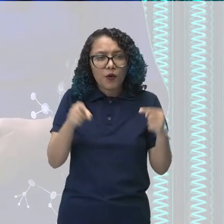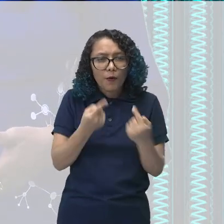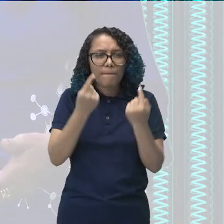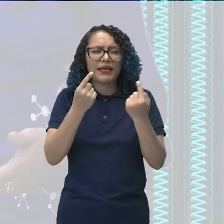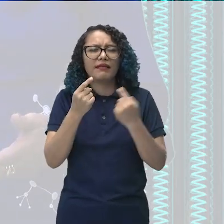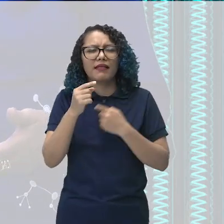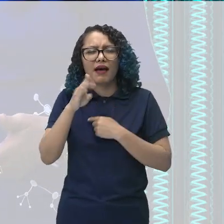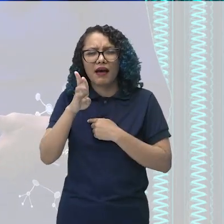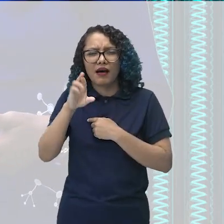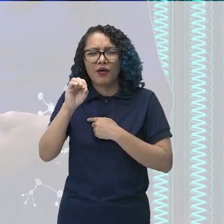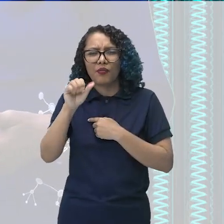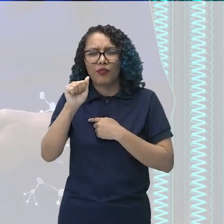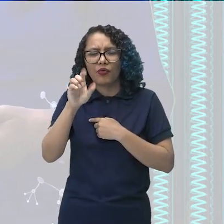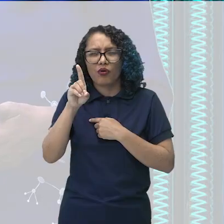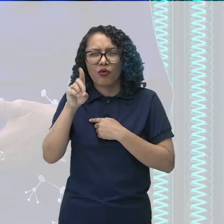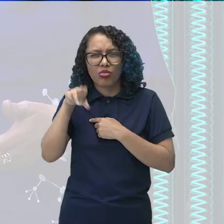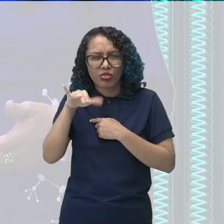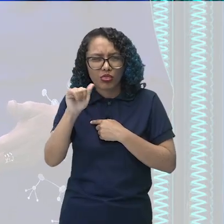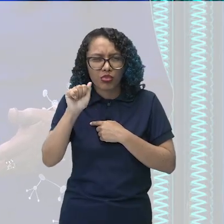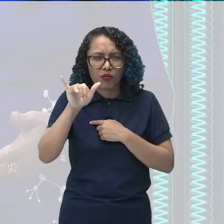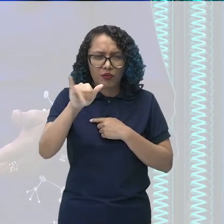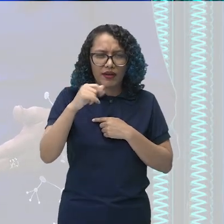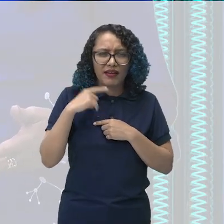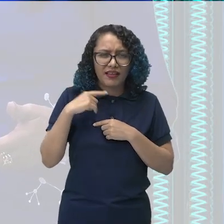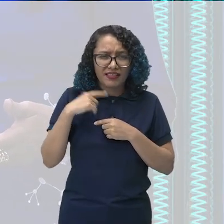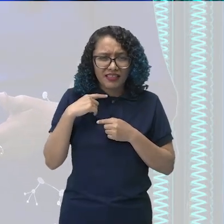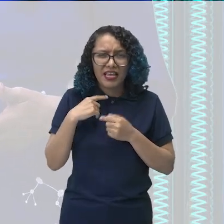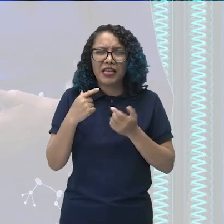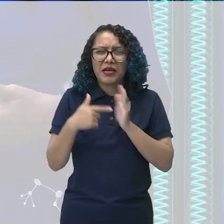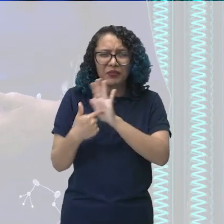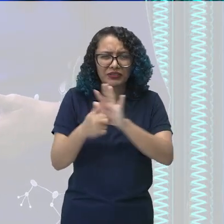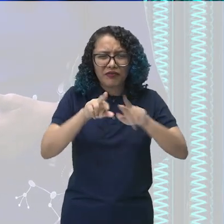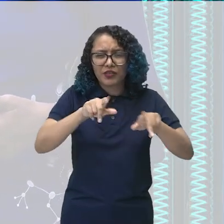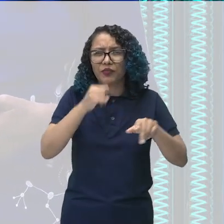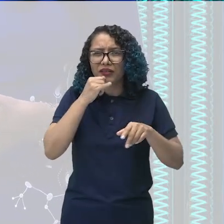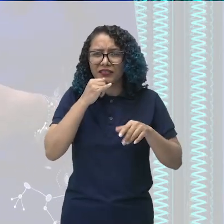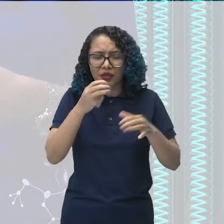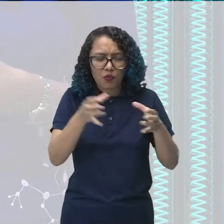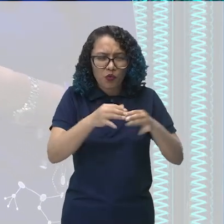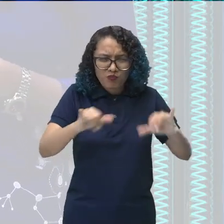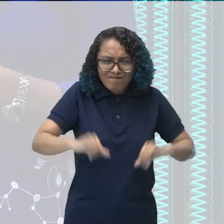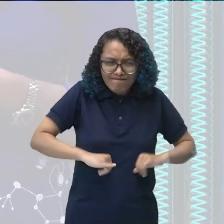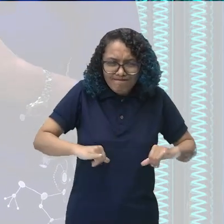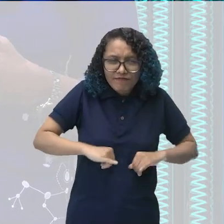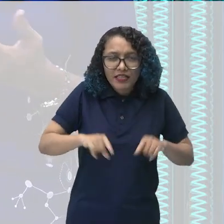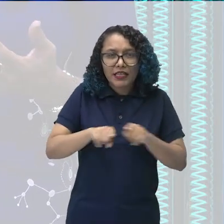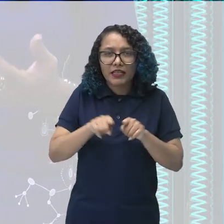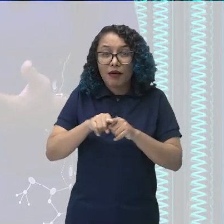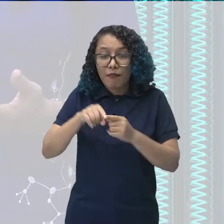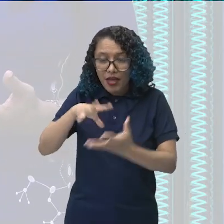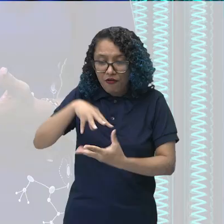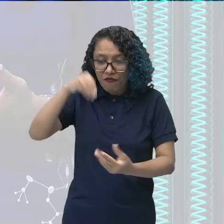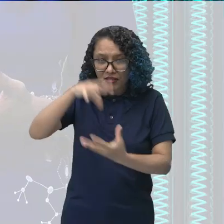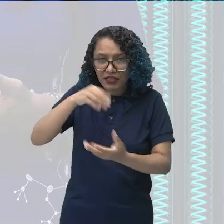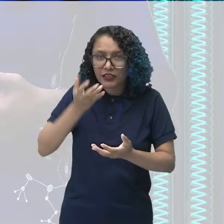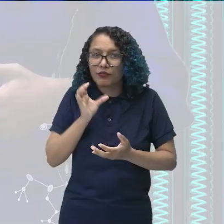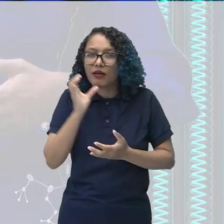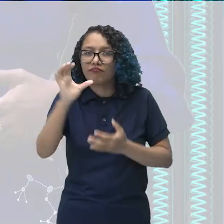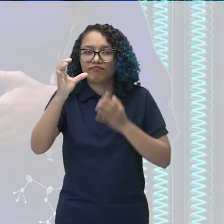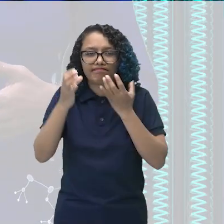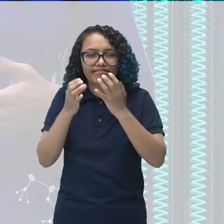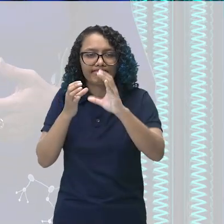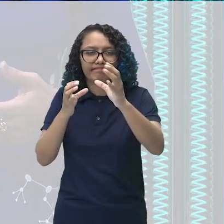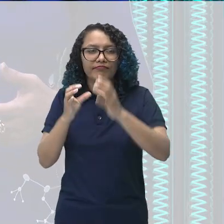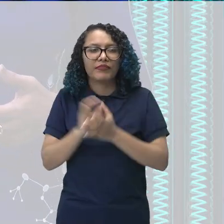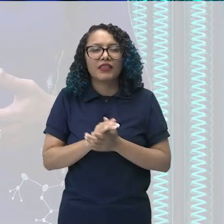Broadway, com grandes produções como Os Miseráveis e O Fantasma da Ópera. Bem, a Broadway é uma avenida lá